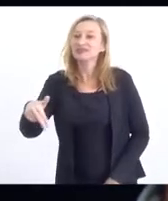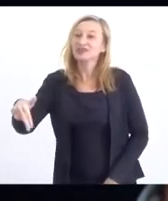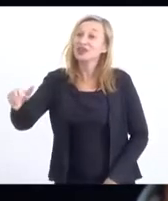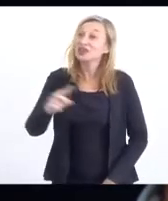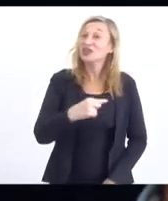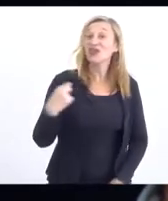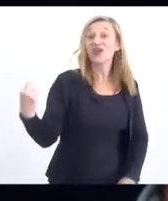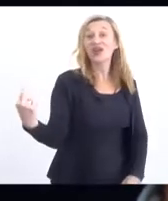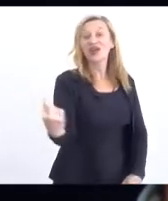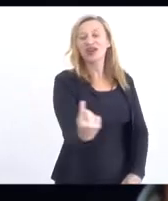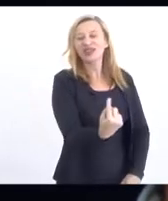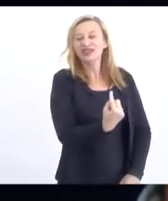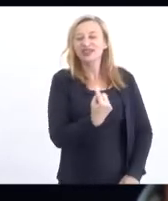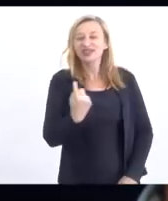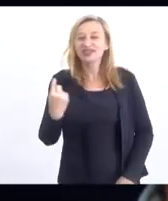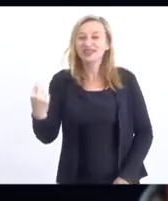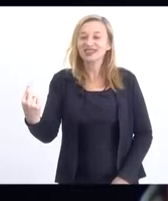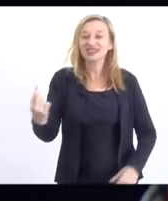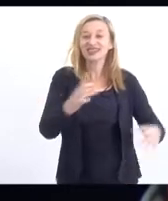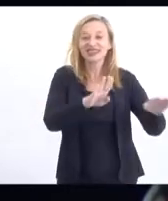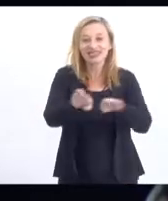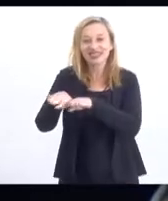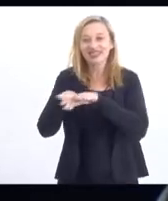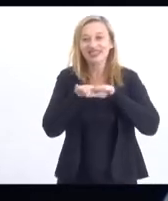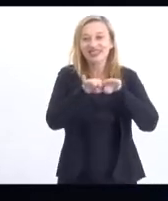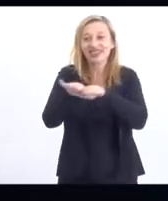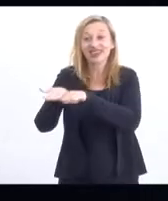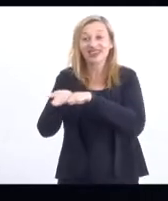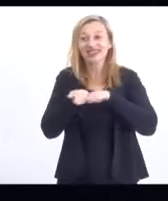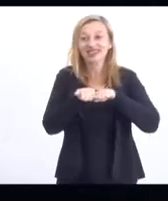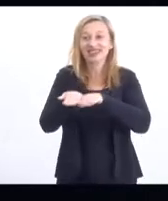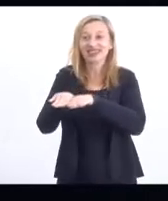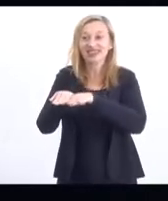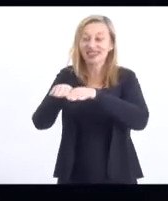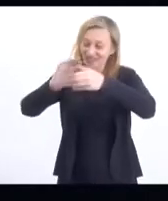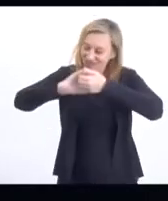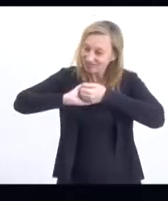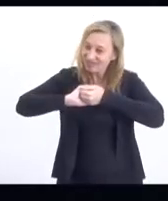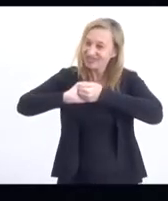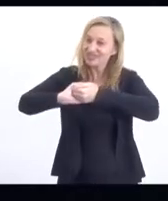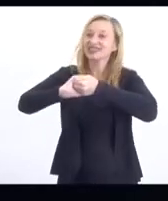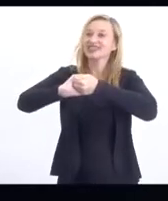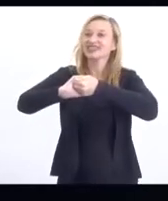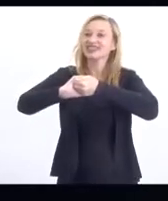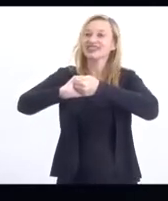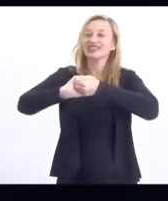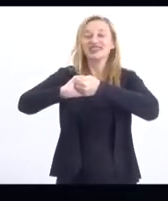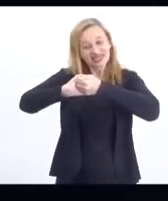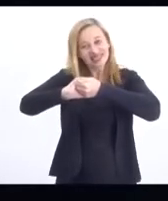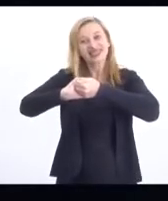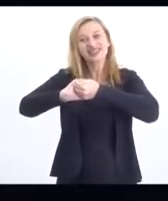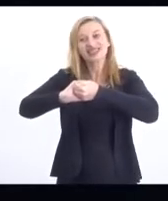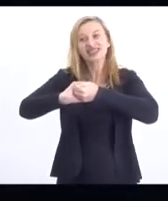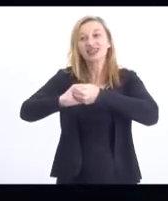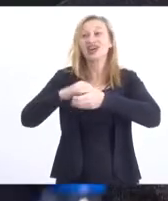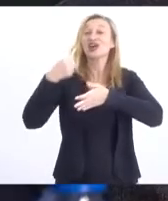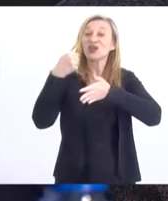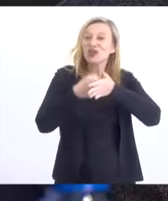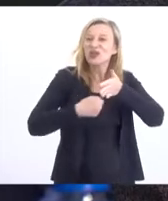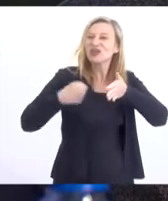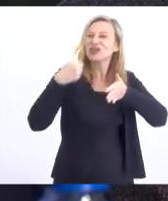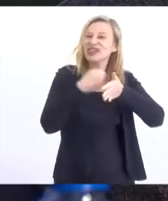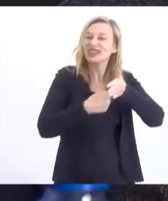somos todos iguais, braços dados ou não, lutar